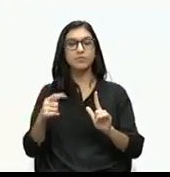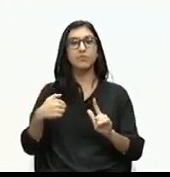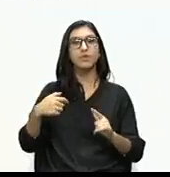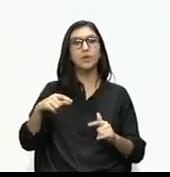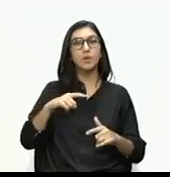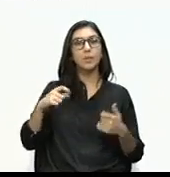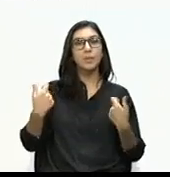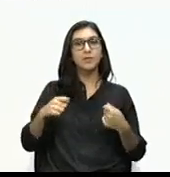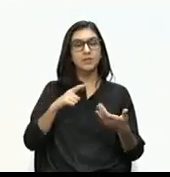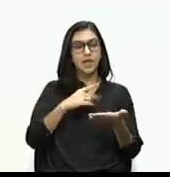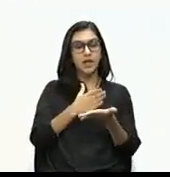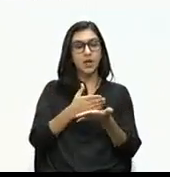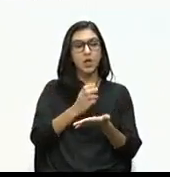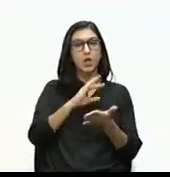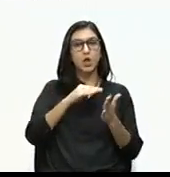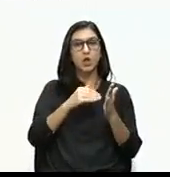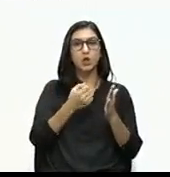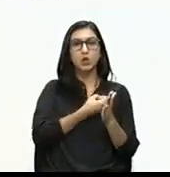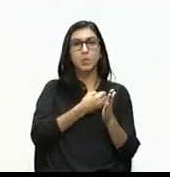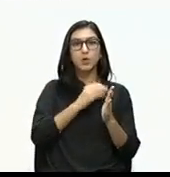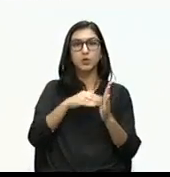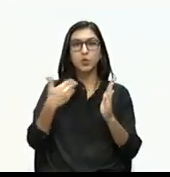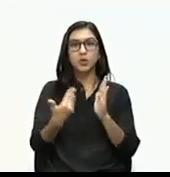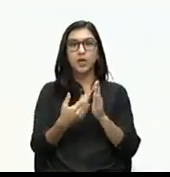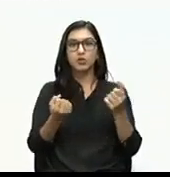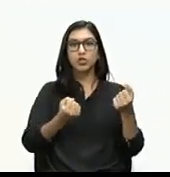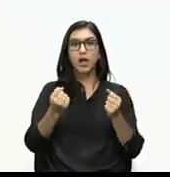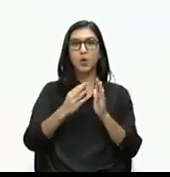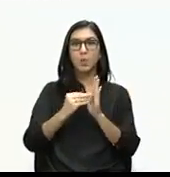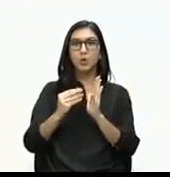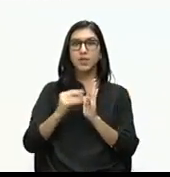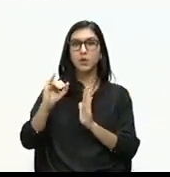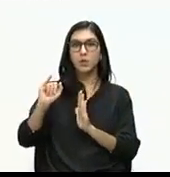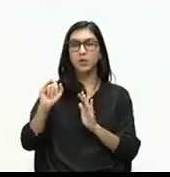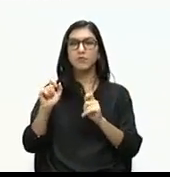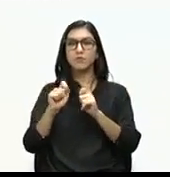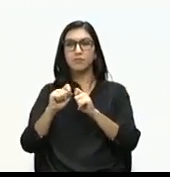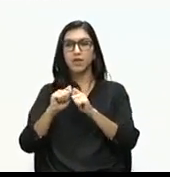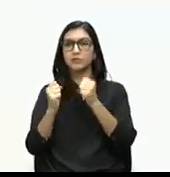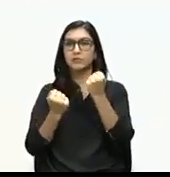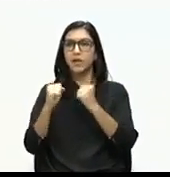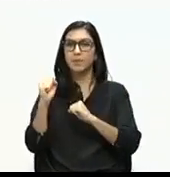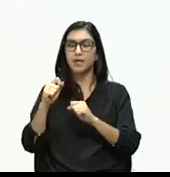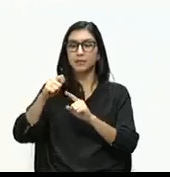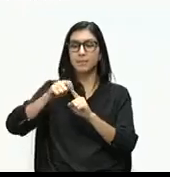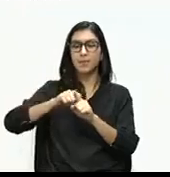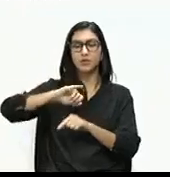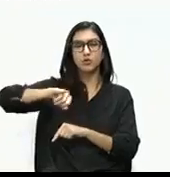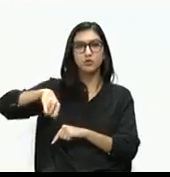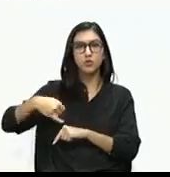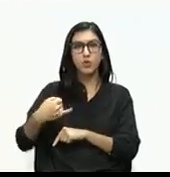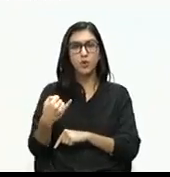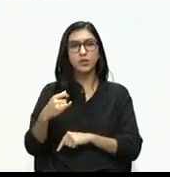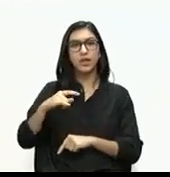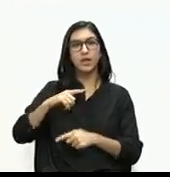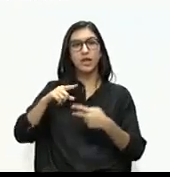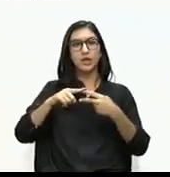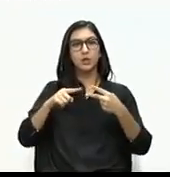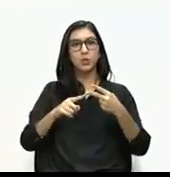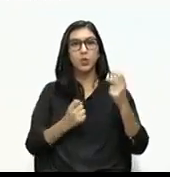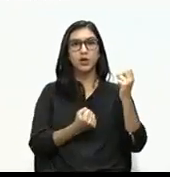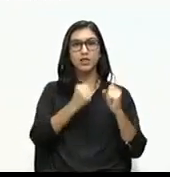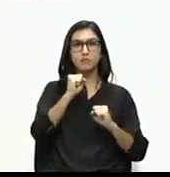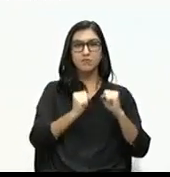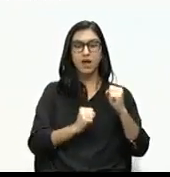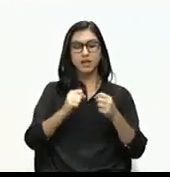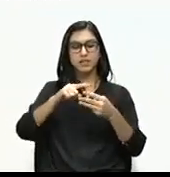vou ter que determinar o número total de carros do modelo I fabricados nos meses J pelas 2 fábricas